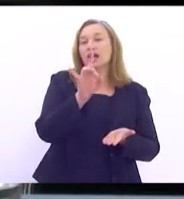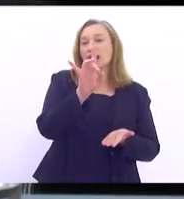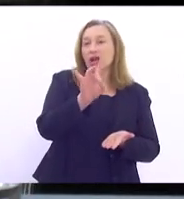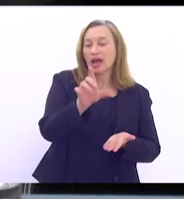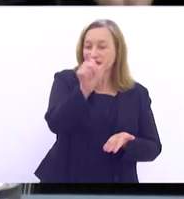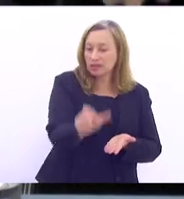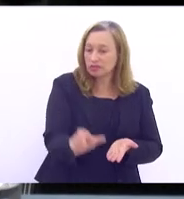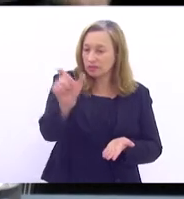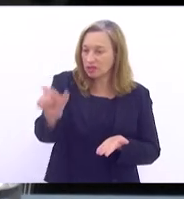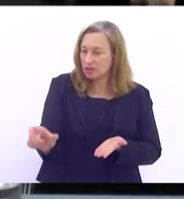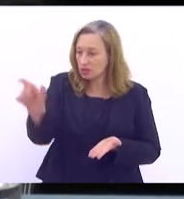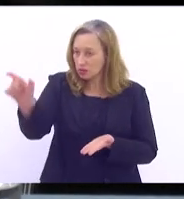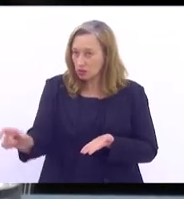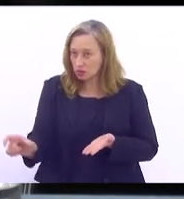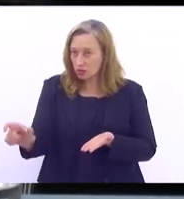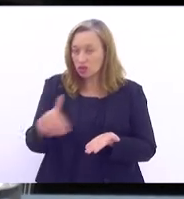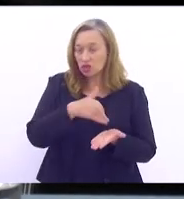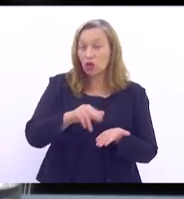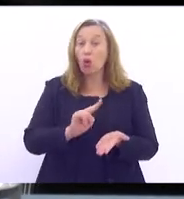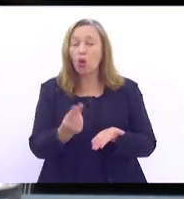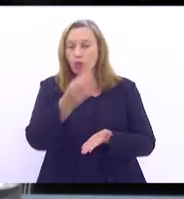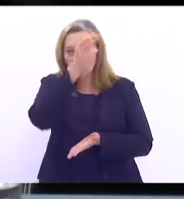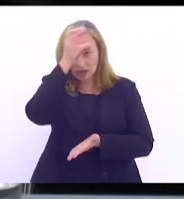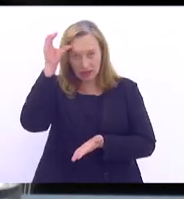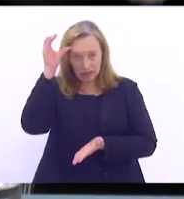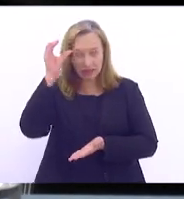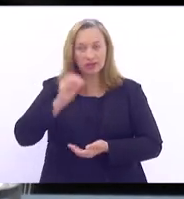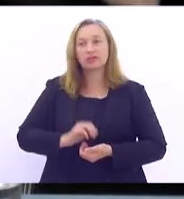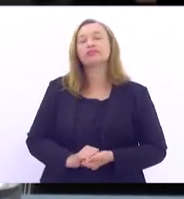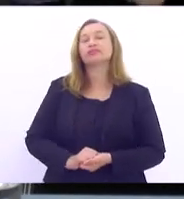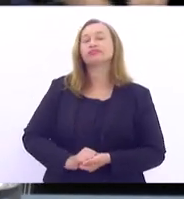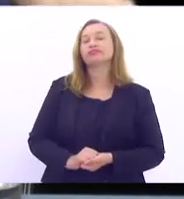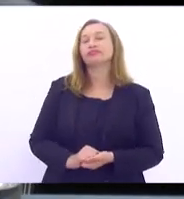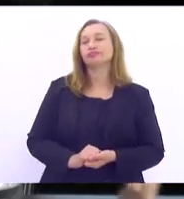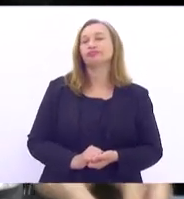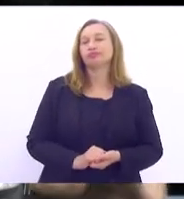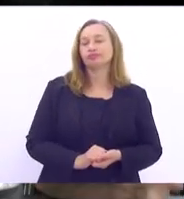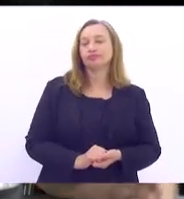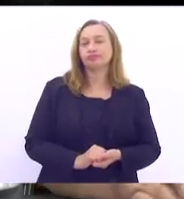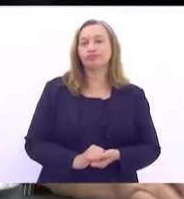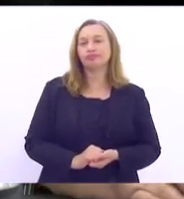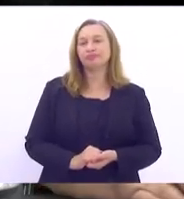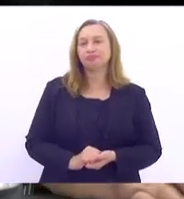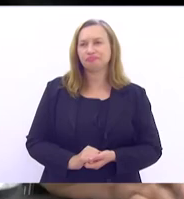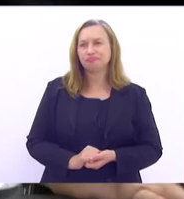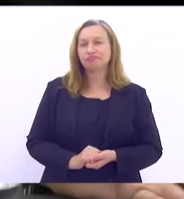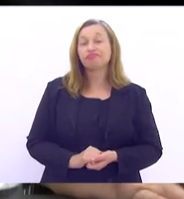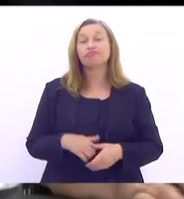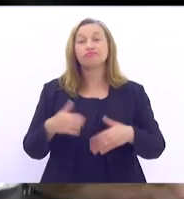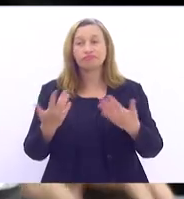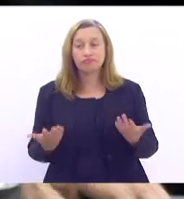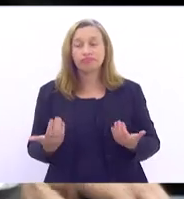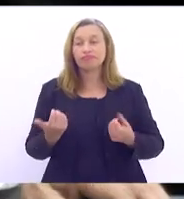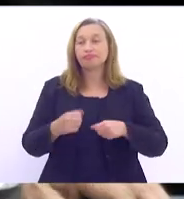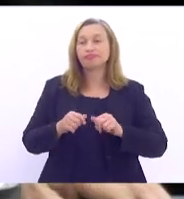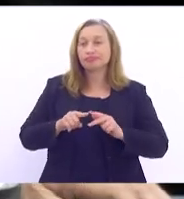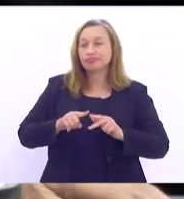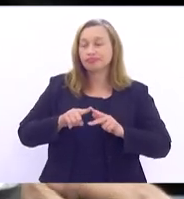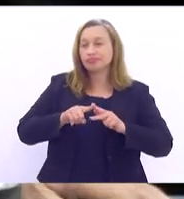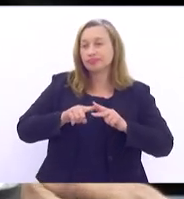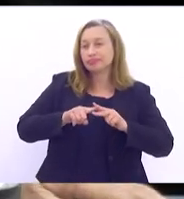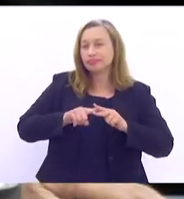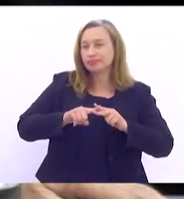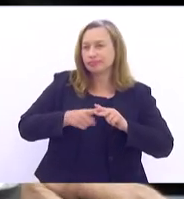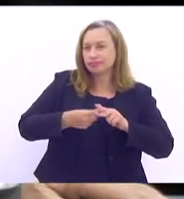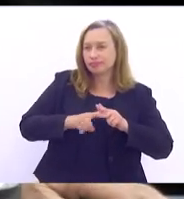elementos daquele escritório ou aquele que está advogando especificamente naquele tema específico. Então, ele teria que modificar,